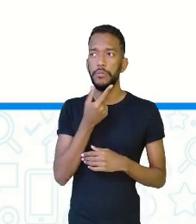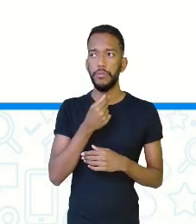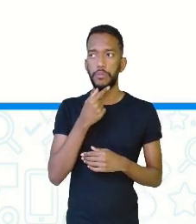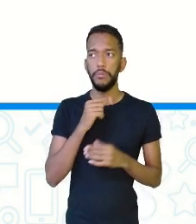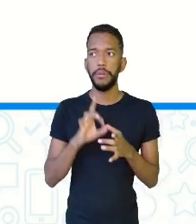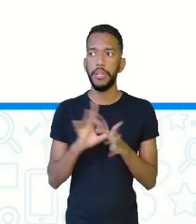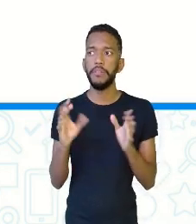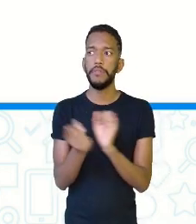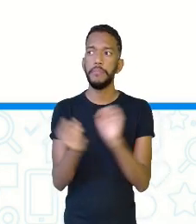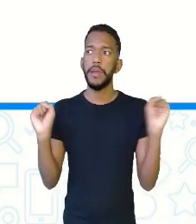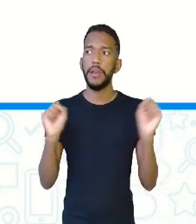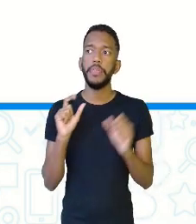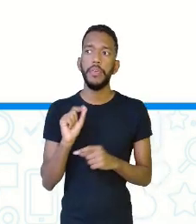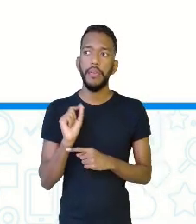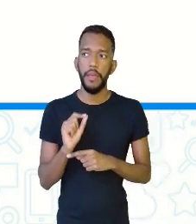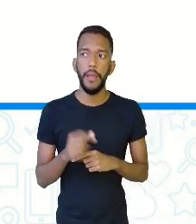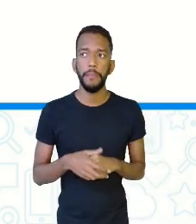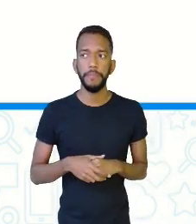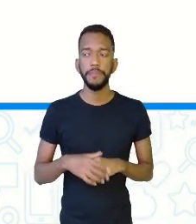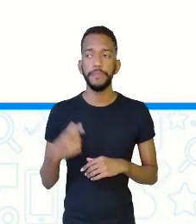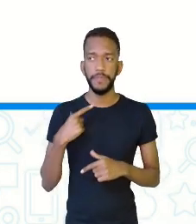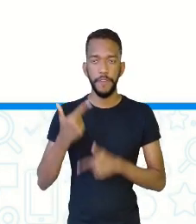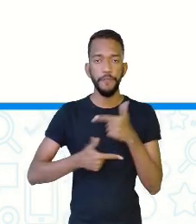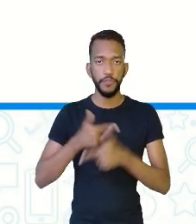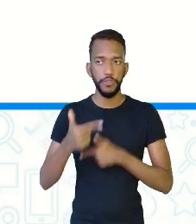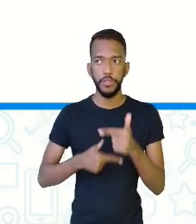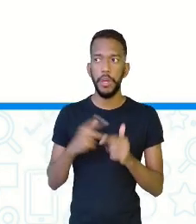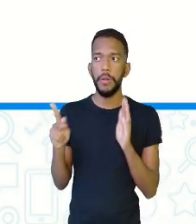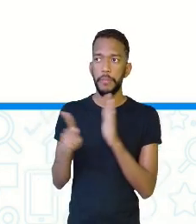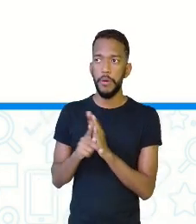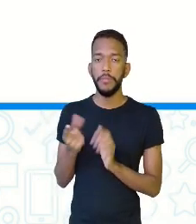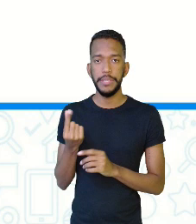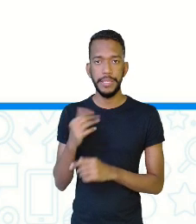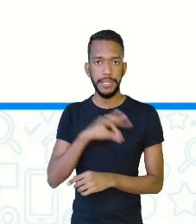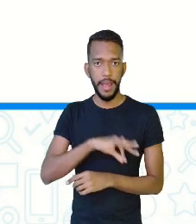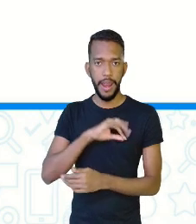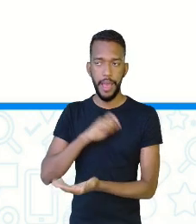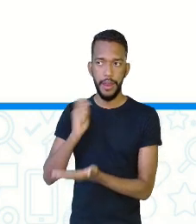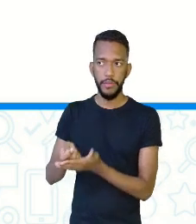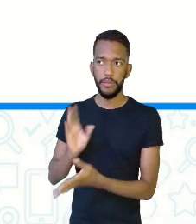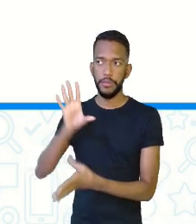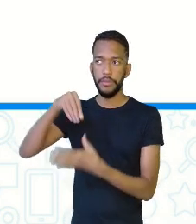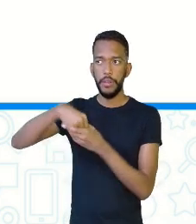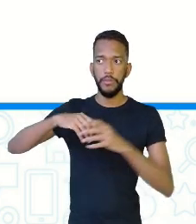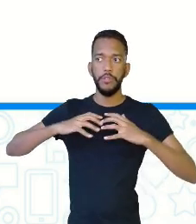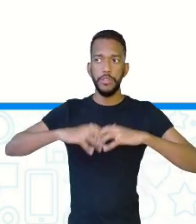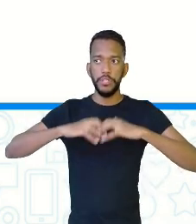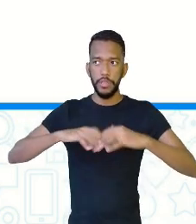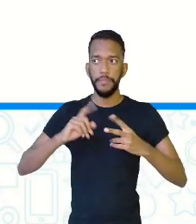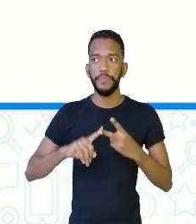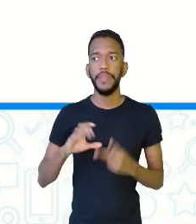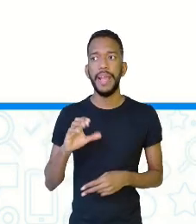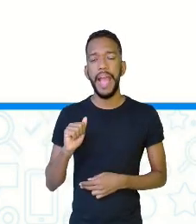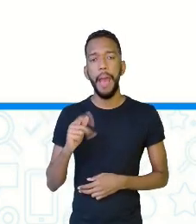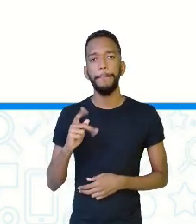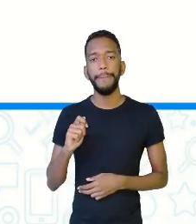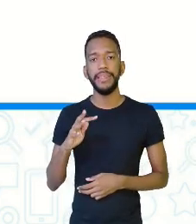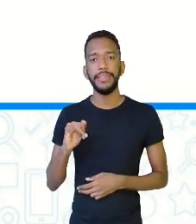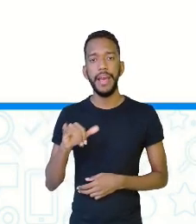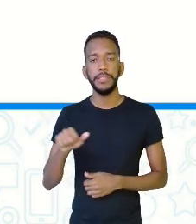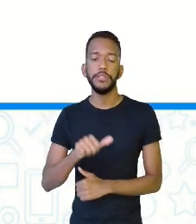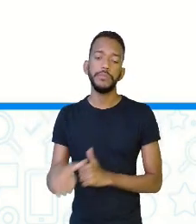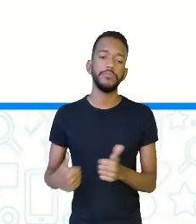livres, quem eram? Nós tínhamos funcionários assalariados do engenho, capatazes, por